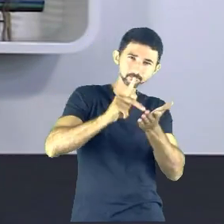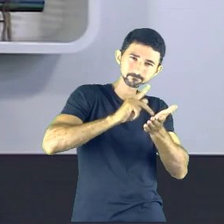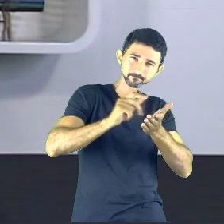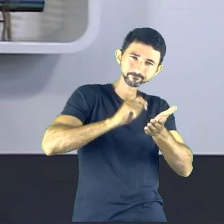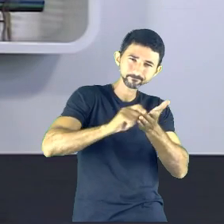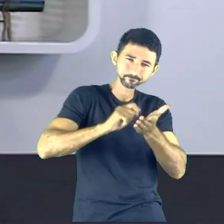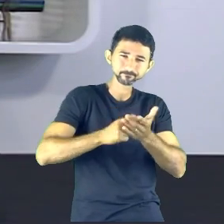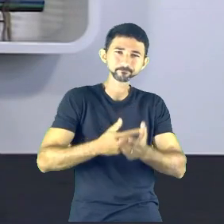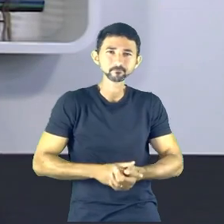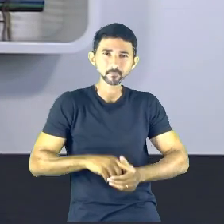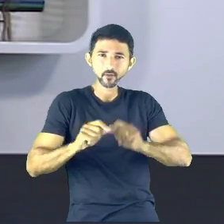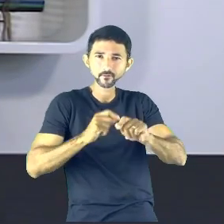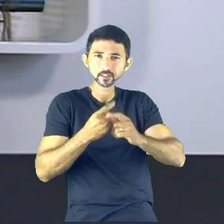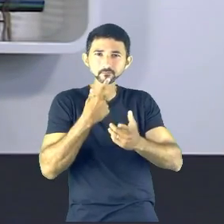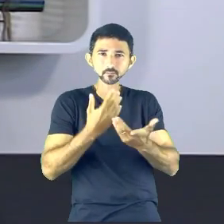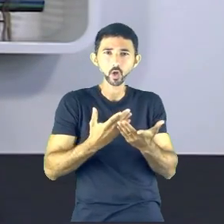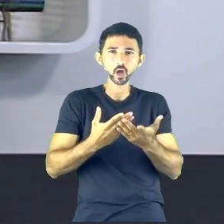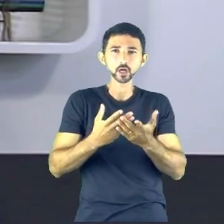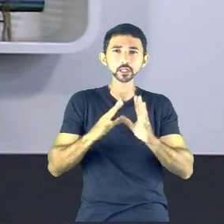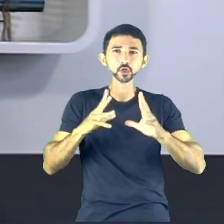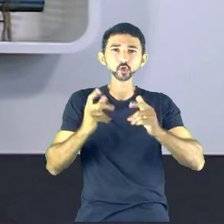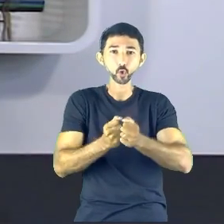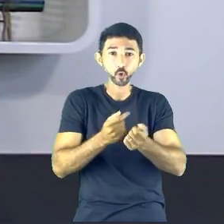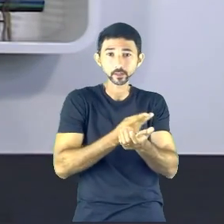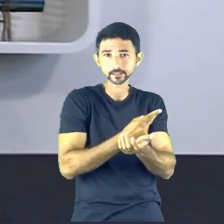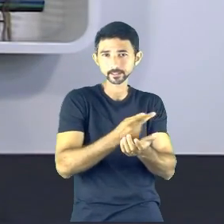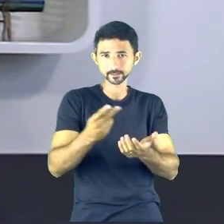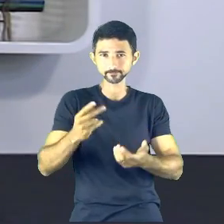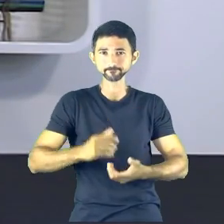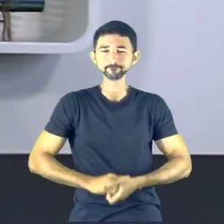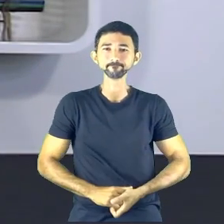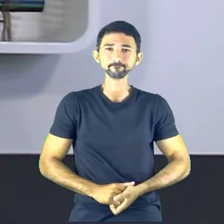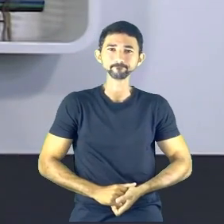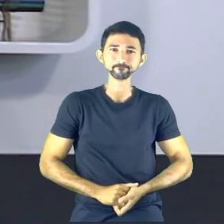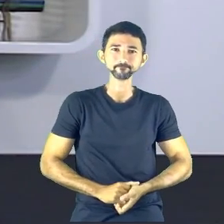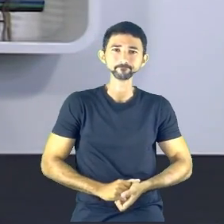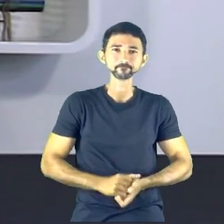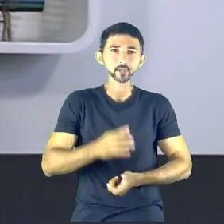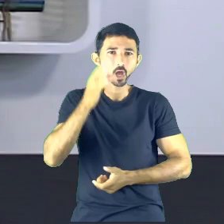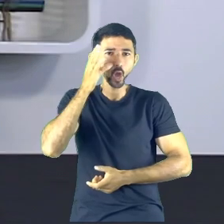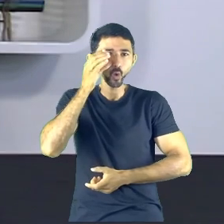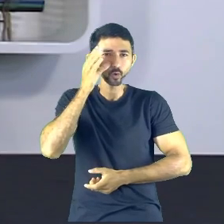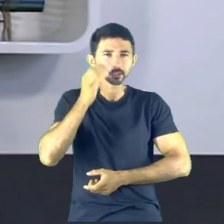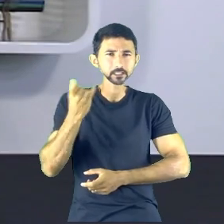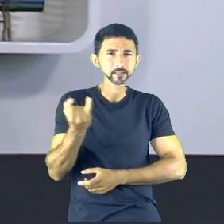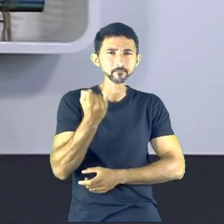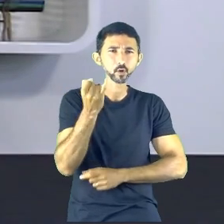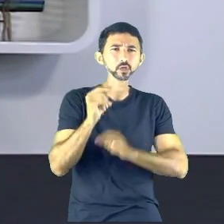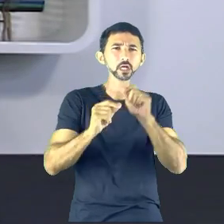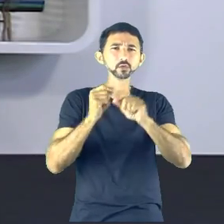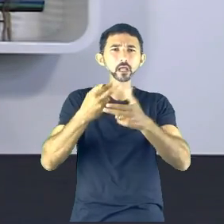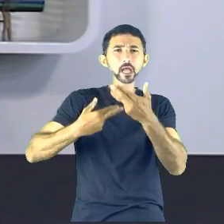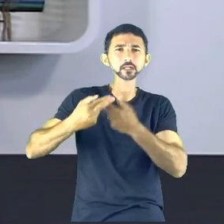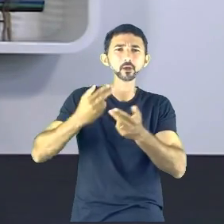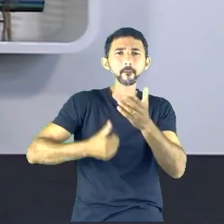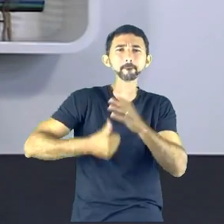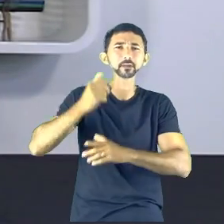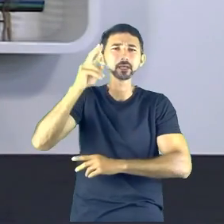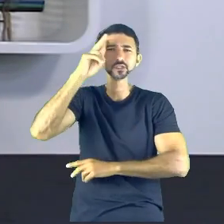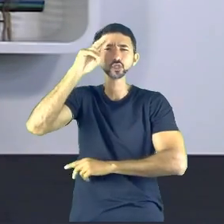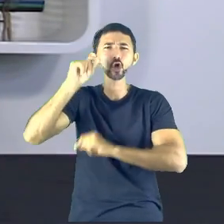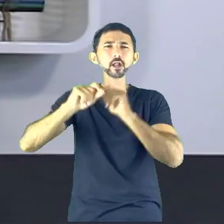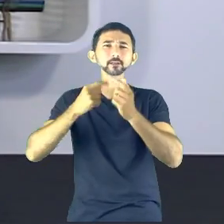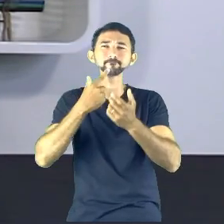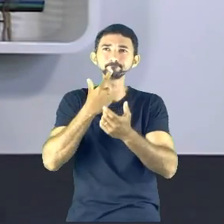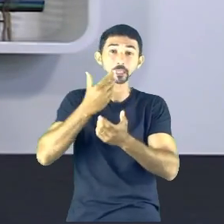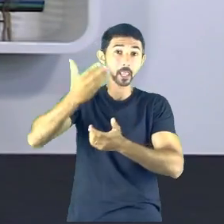todas as histórias dele, tornando todas elas eternas. Não é? Uma curiosidade super interessante em relação